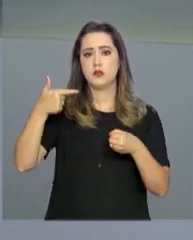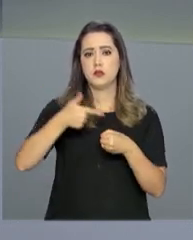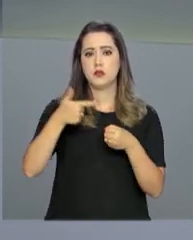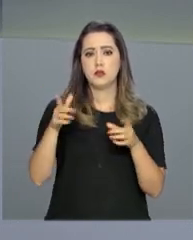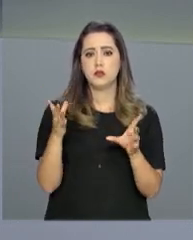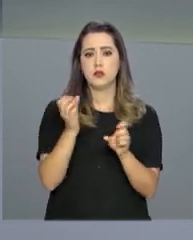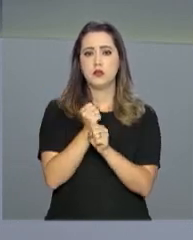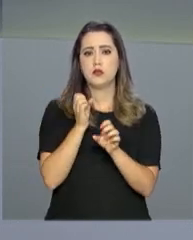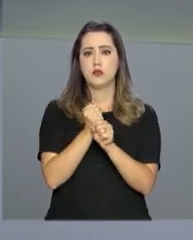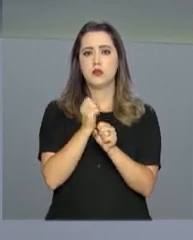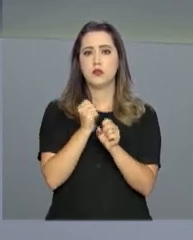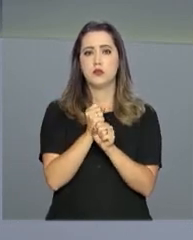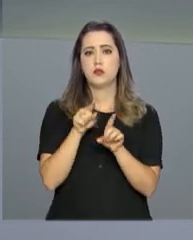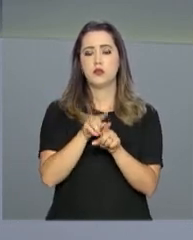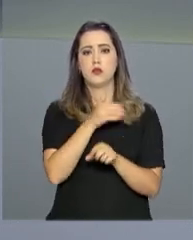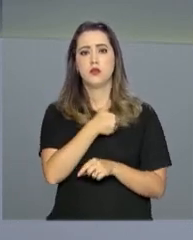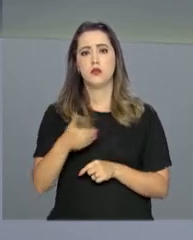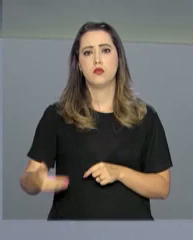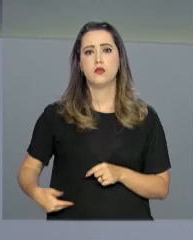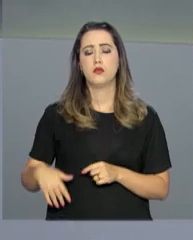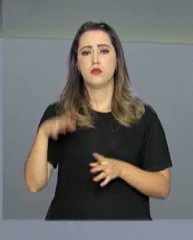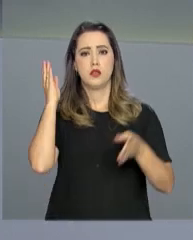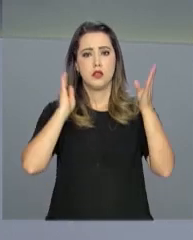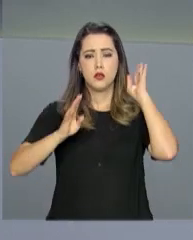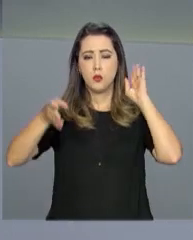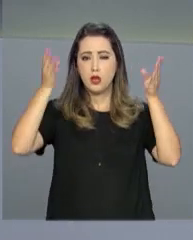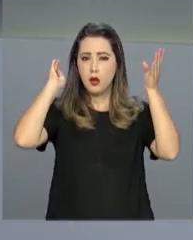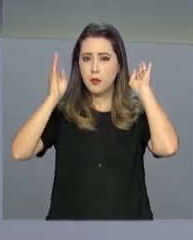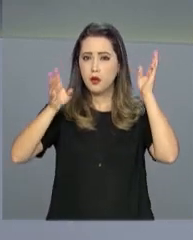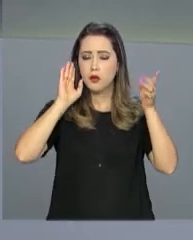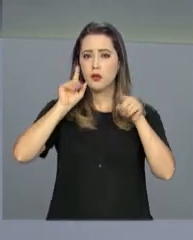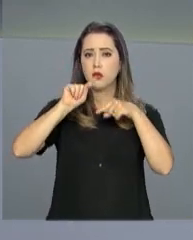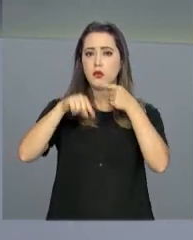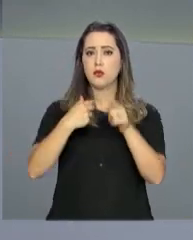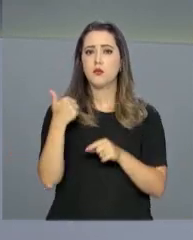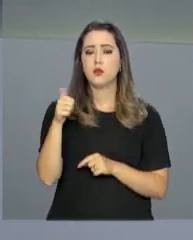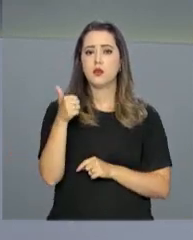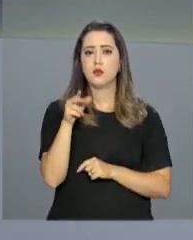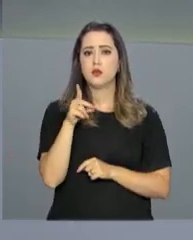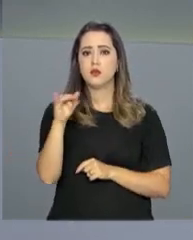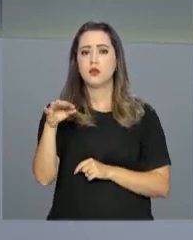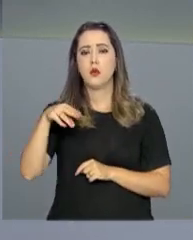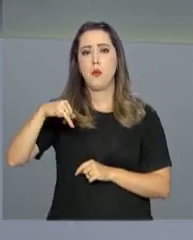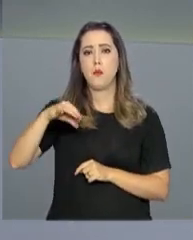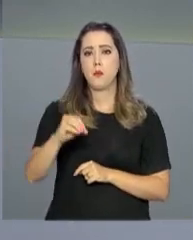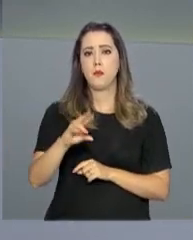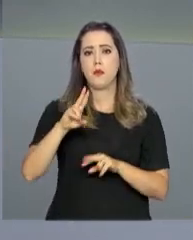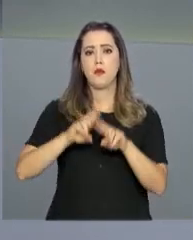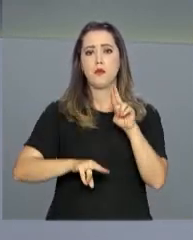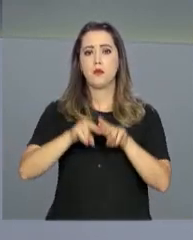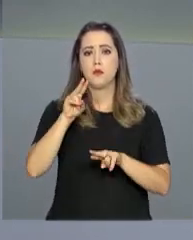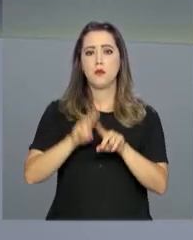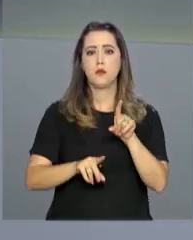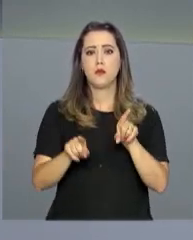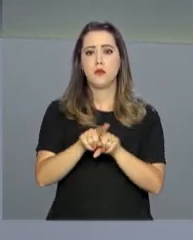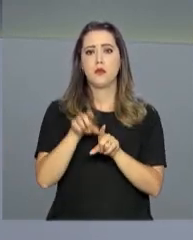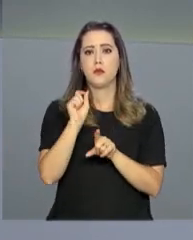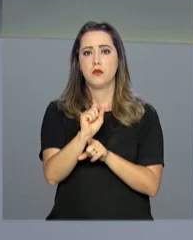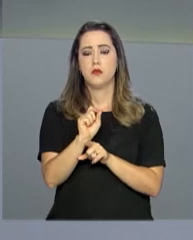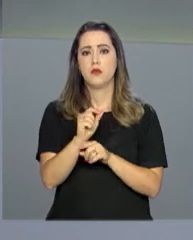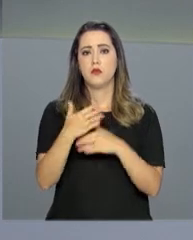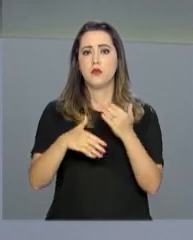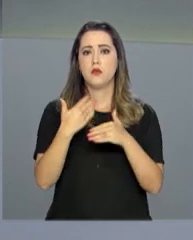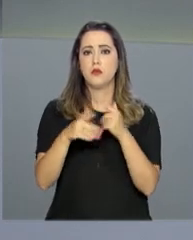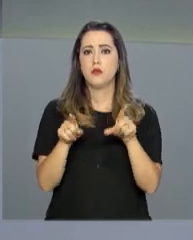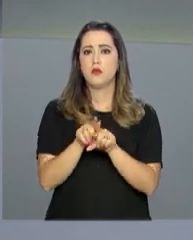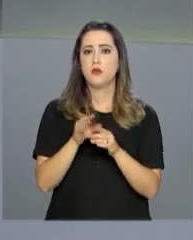entre o governo e caminhoneiros após a greve da categoria que durou 11 dias entre maio e junho. A continuidade do